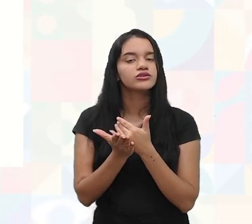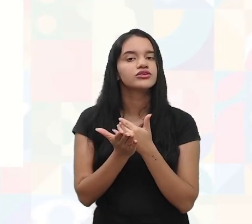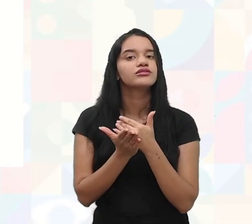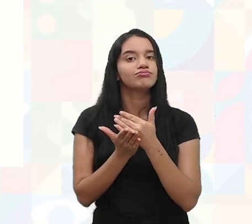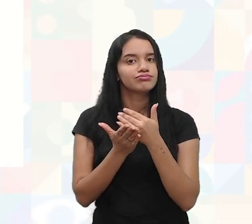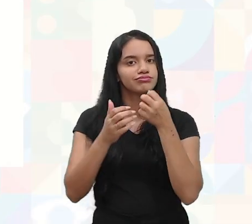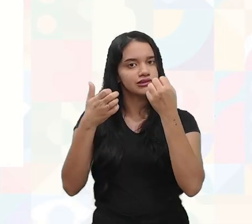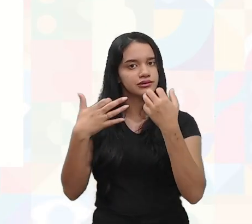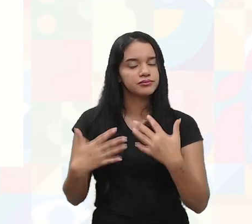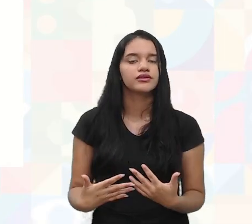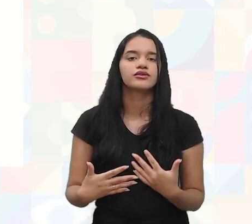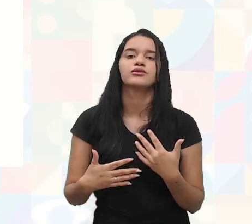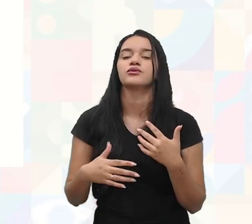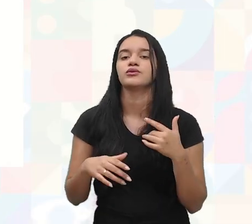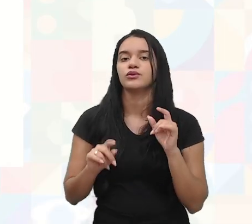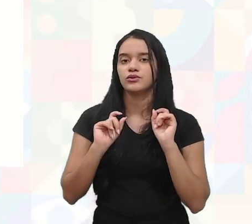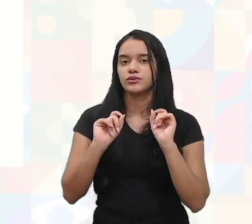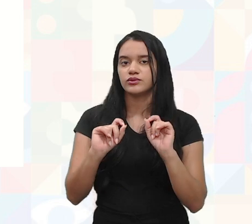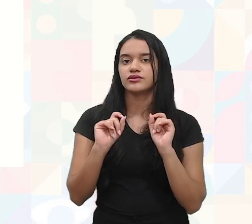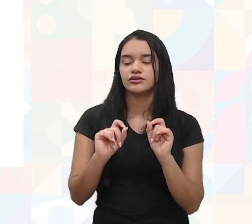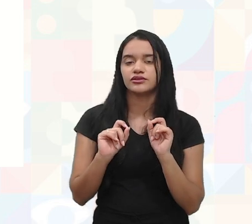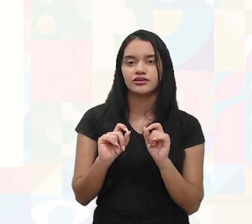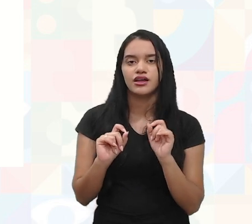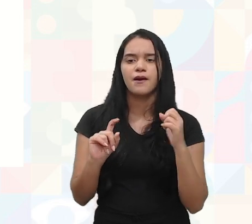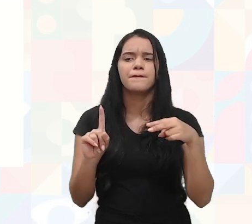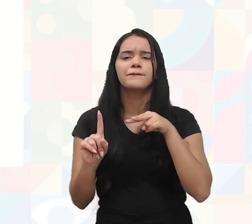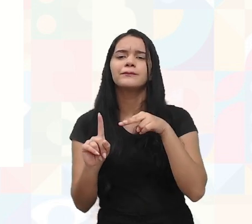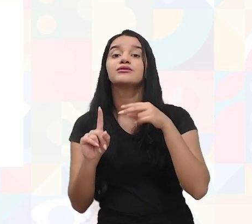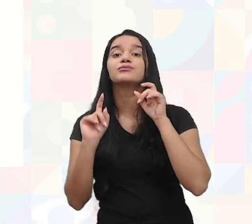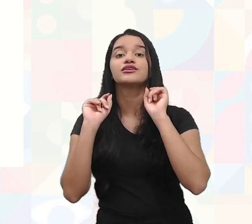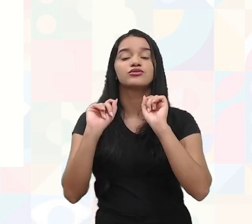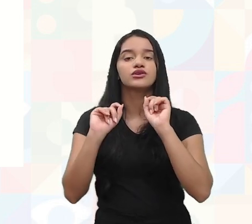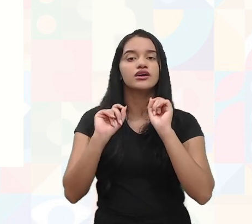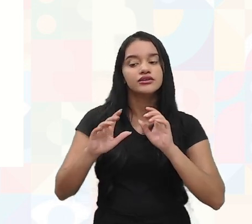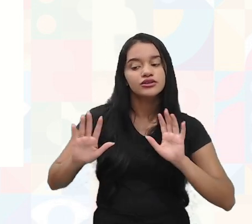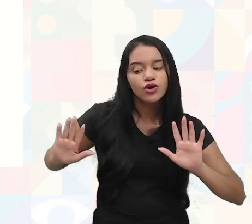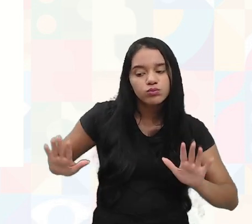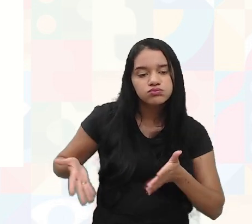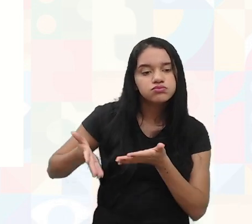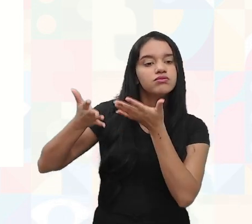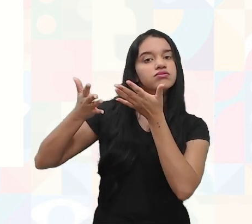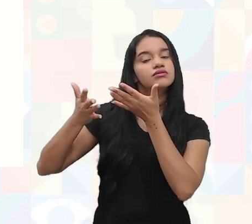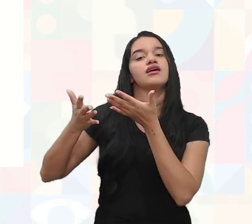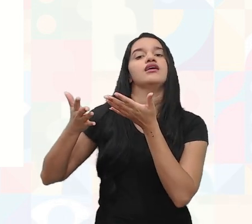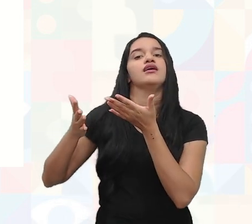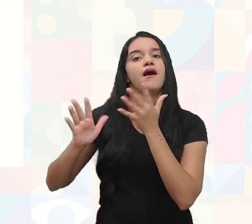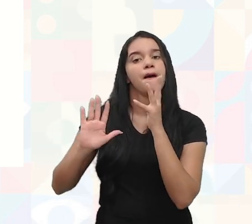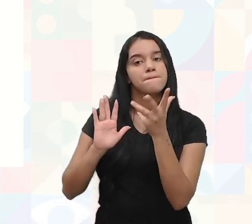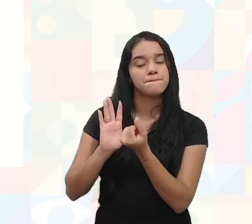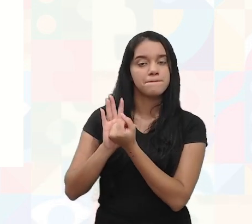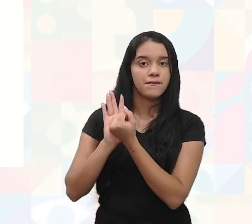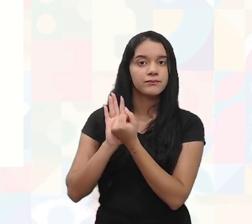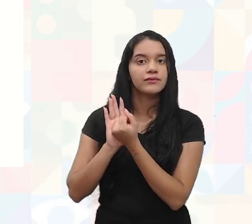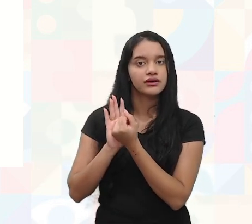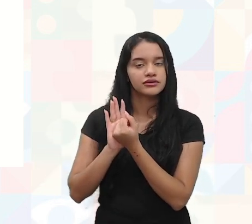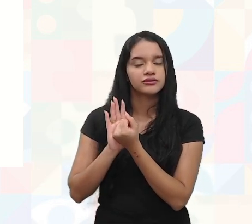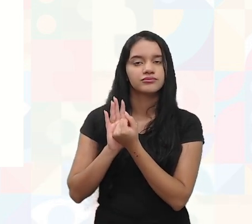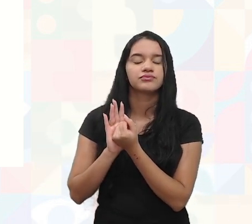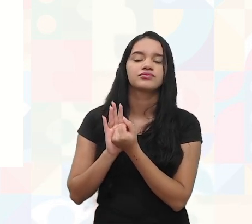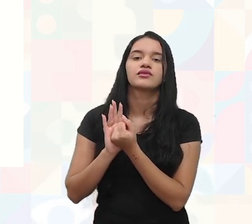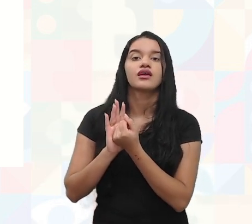que trabalham nessa perspectiva de fortalecer a marca. Então, para o fortalecimento da marca,